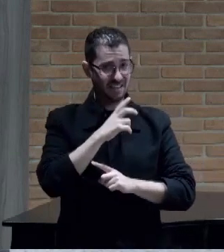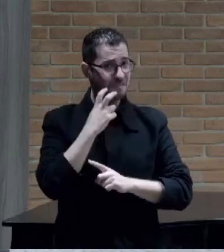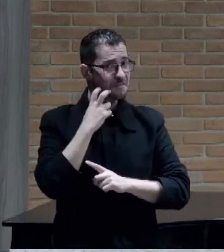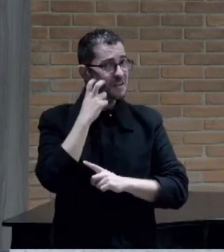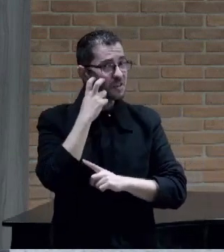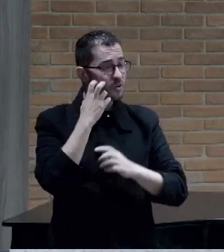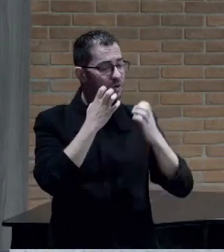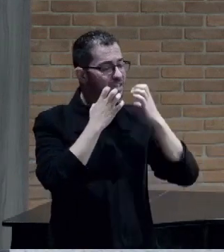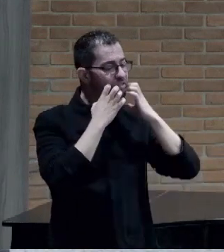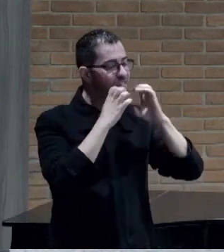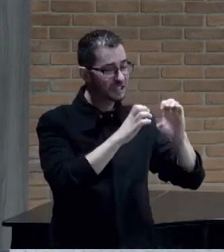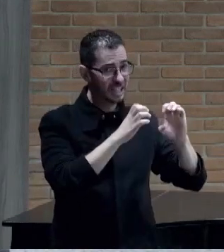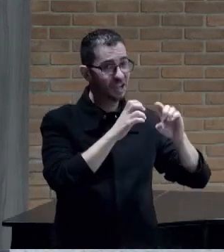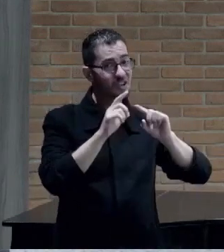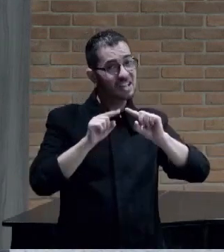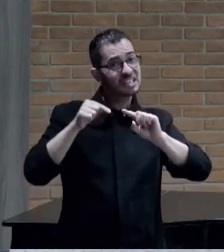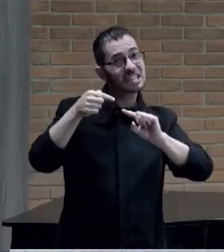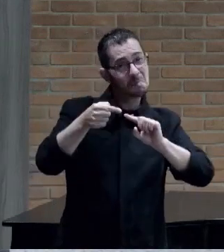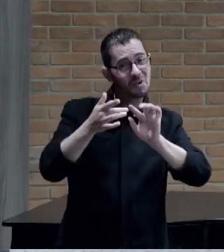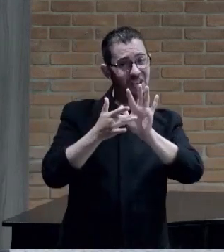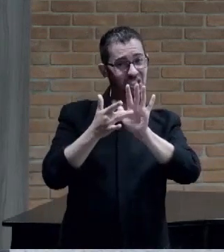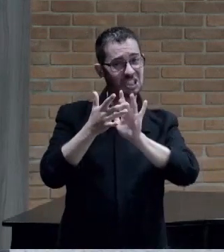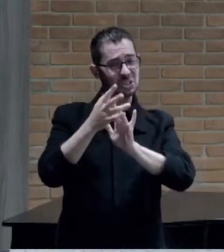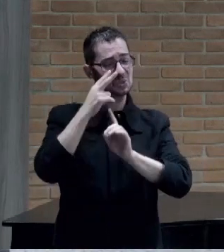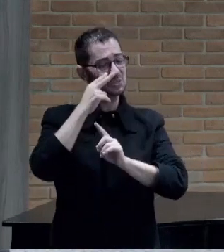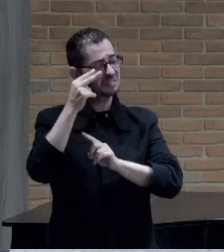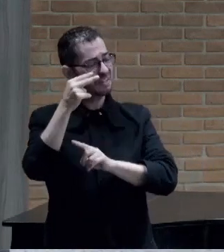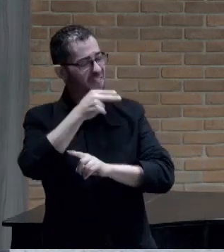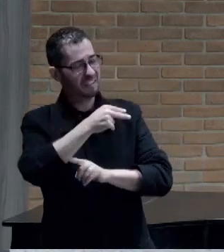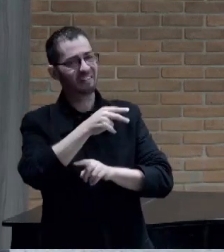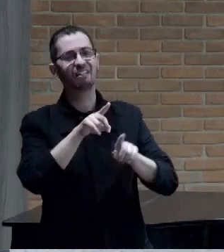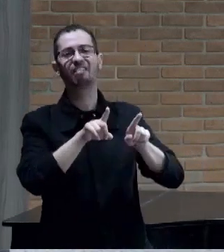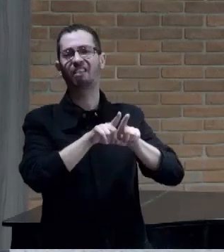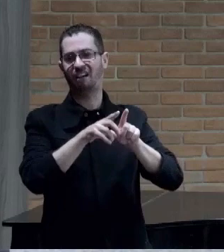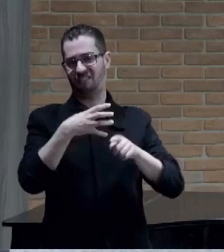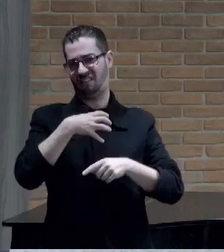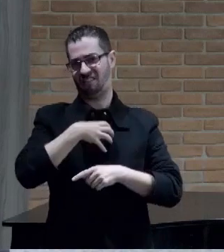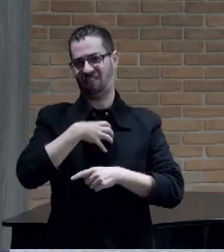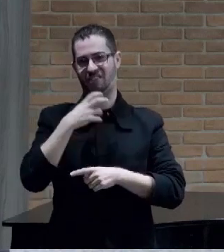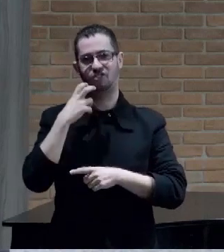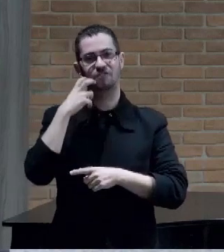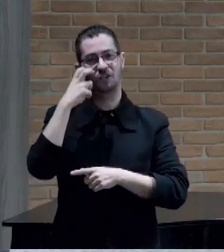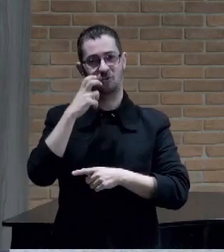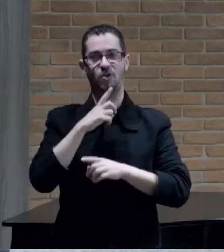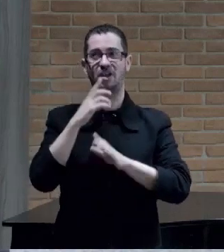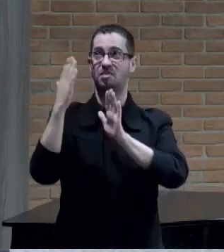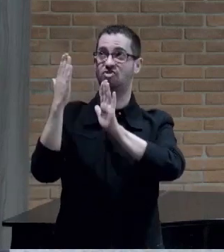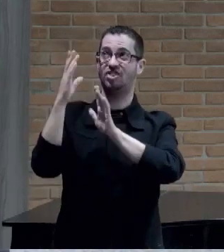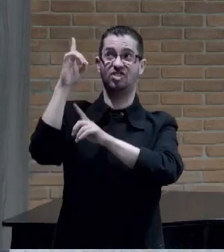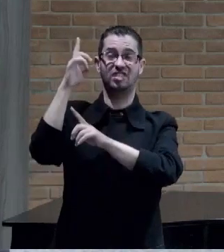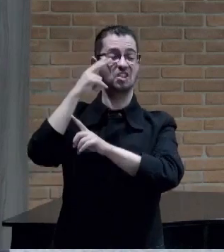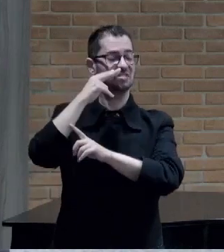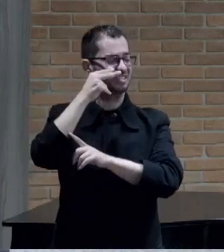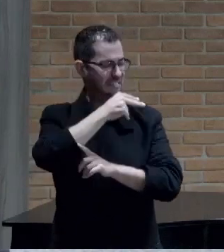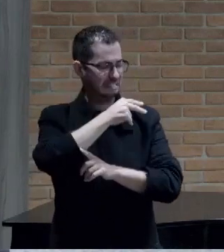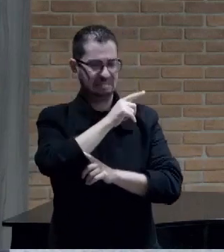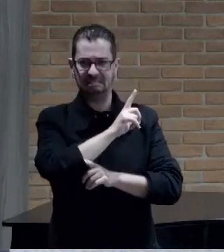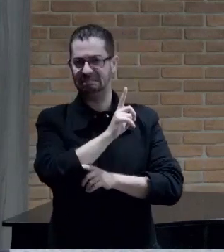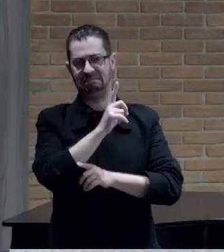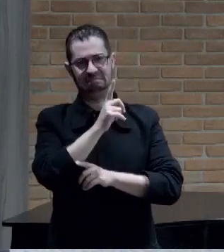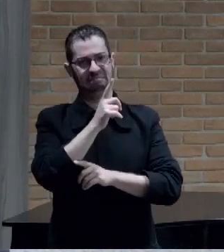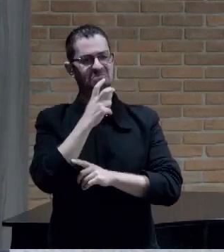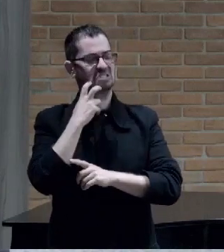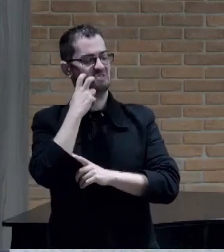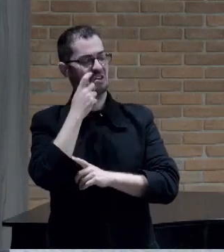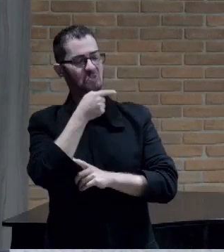se envergonhará de nós diante do Pai. Aliás, esse ponto é decisivo para muitos